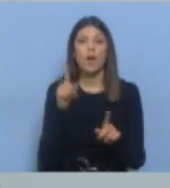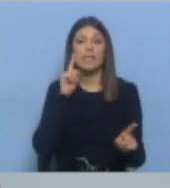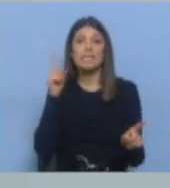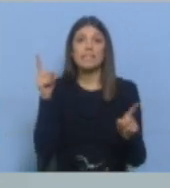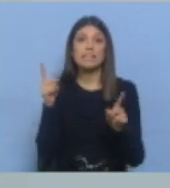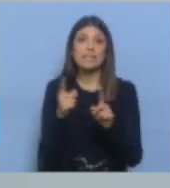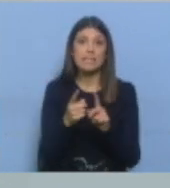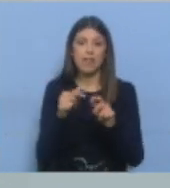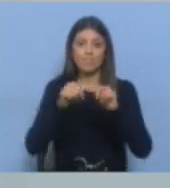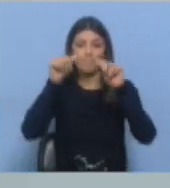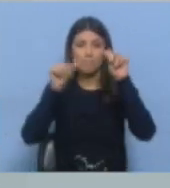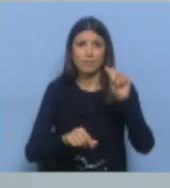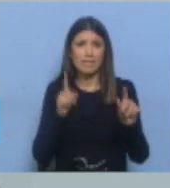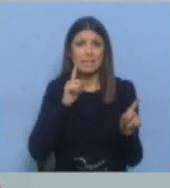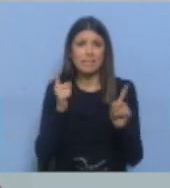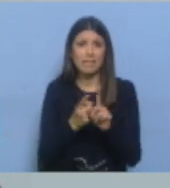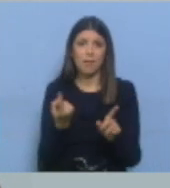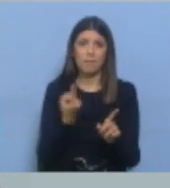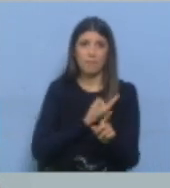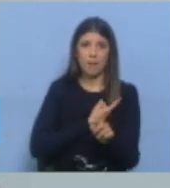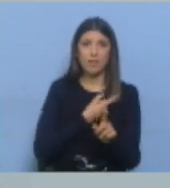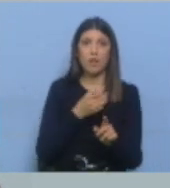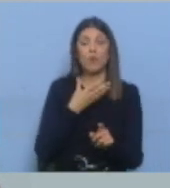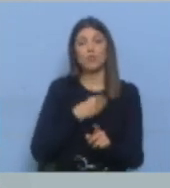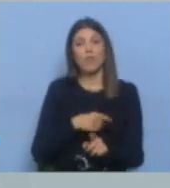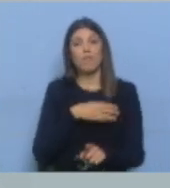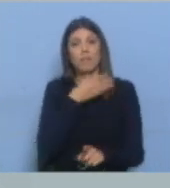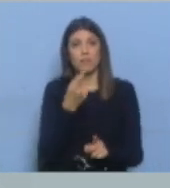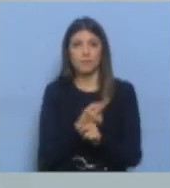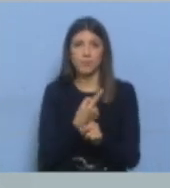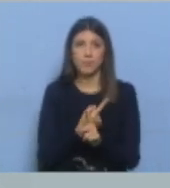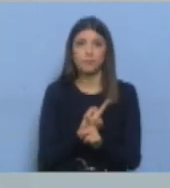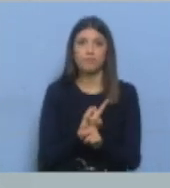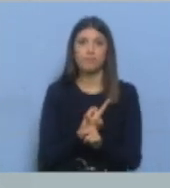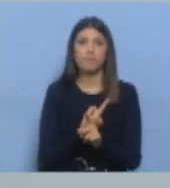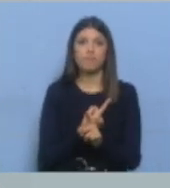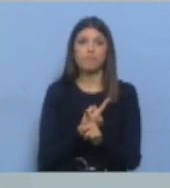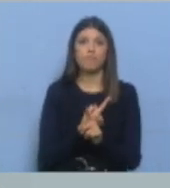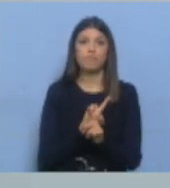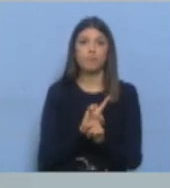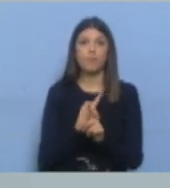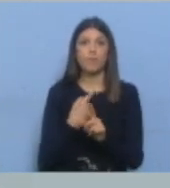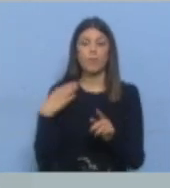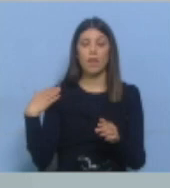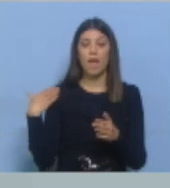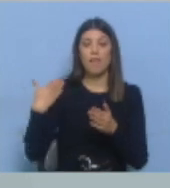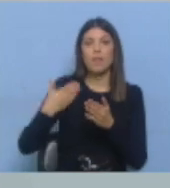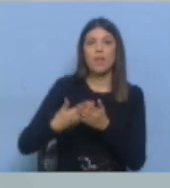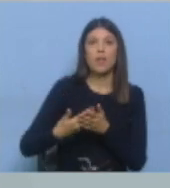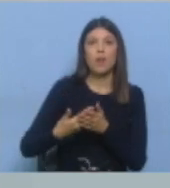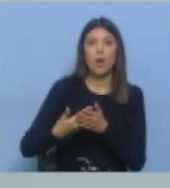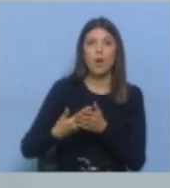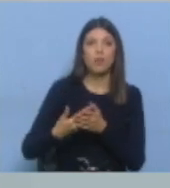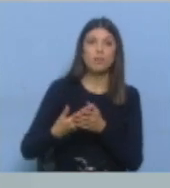mais significativo, eu gostava de partir de uma premissa. Eu creio que o pontificado todo, se é possível elencar um fio